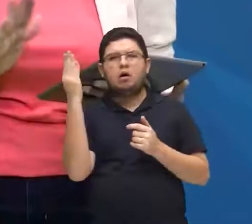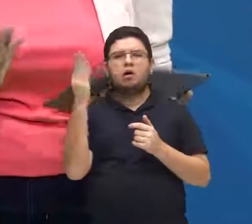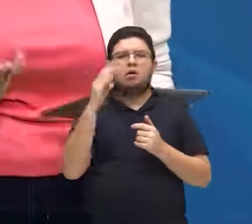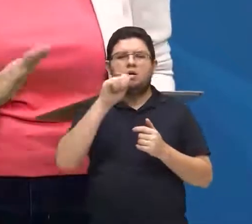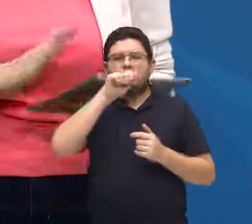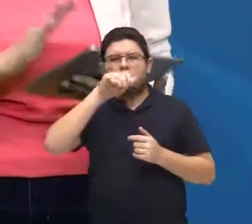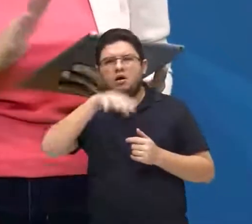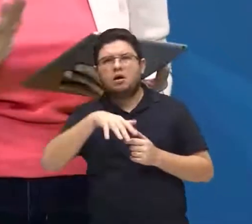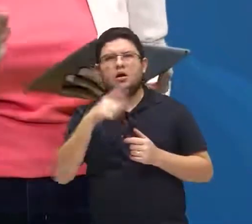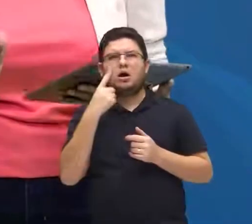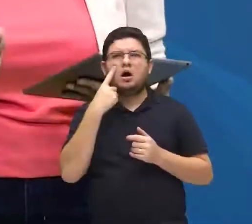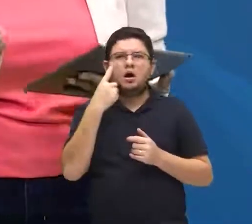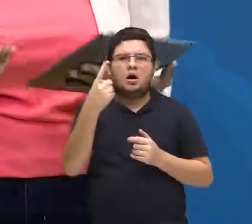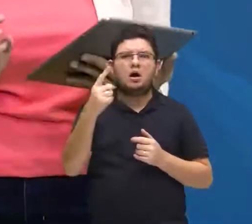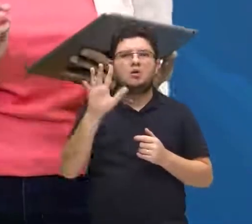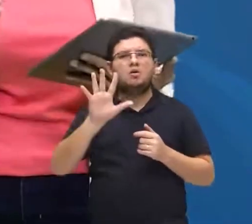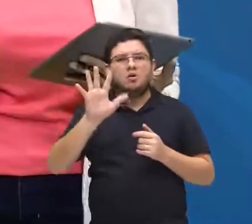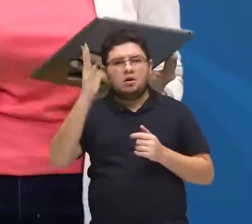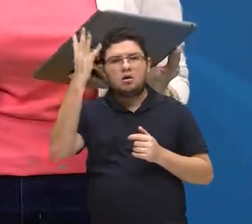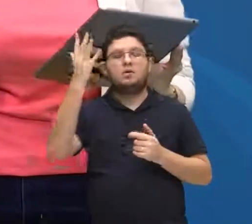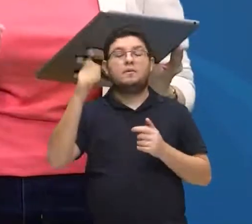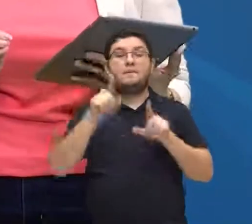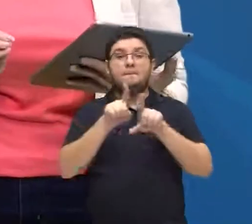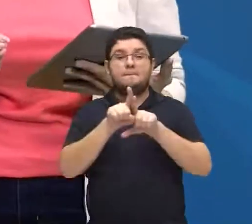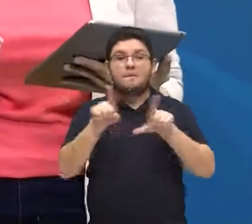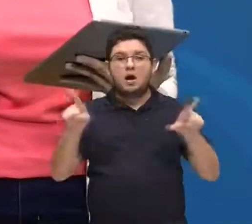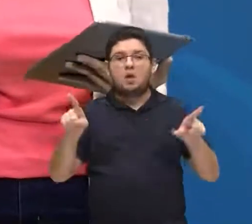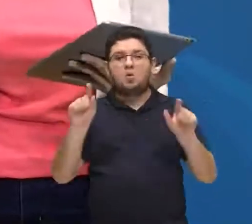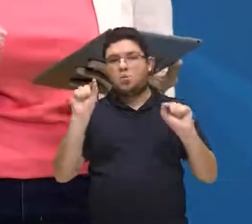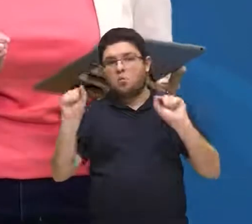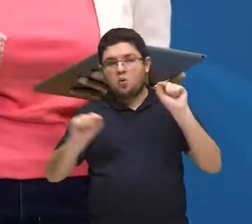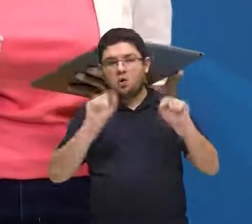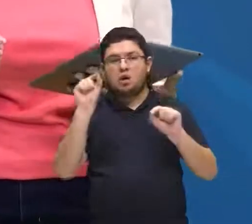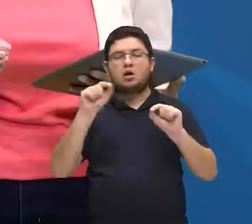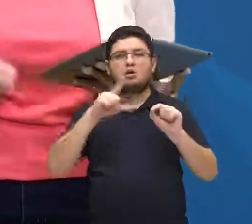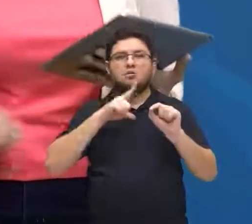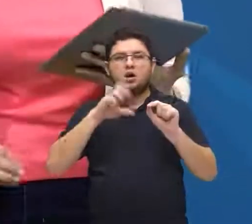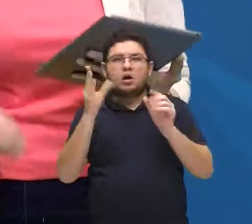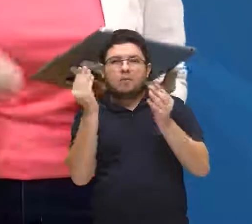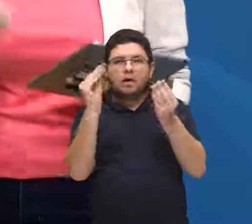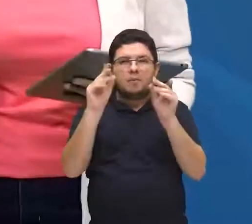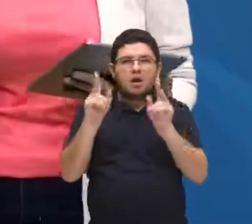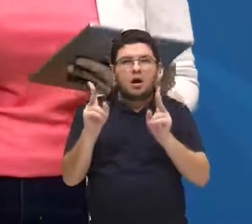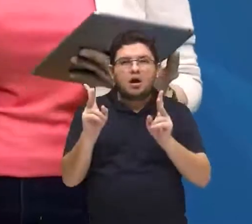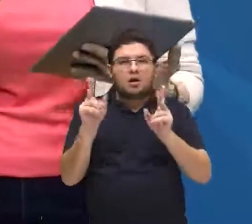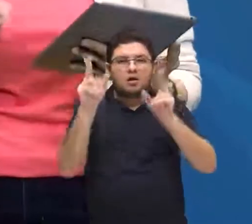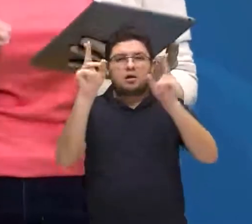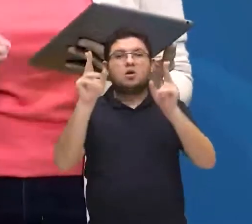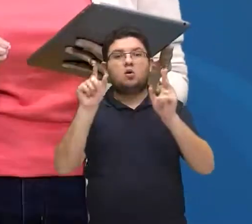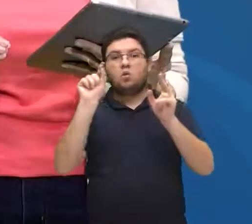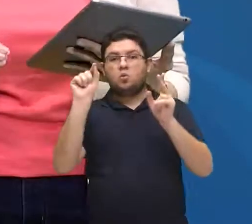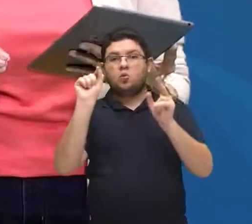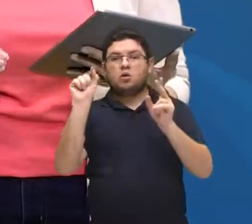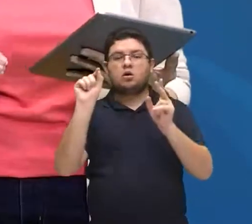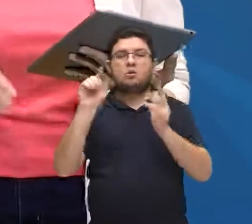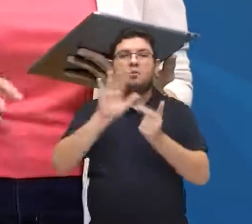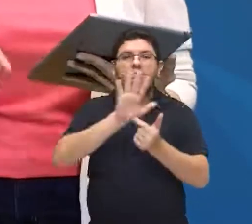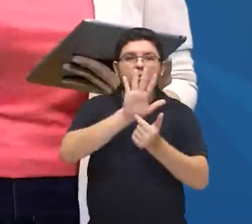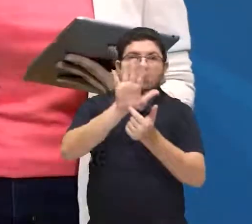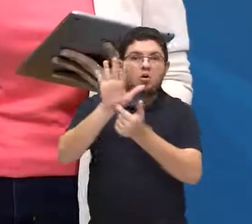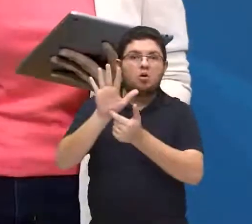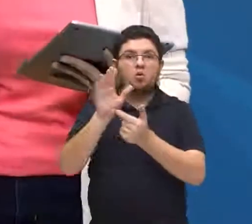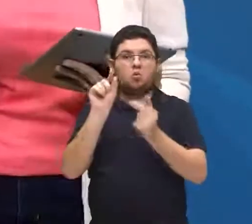ali catastrófica, aquele acidente, mas eles acabam fazendo montagens, trazendo para um cenário mais